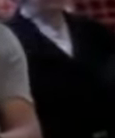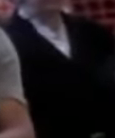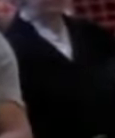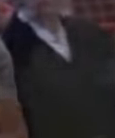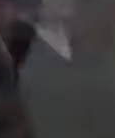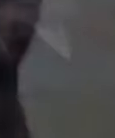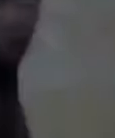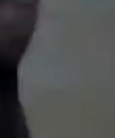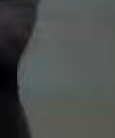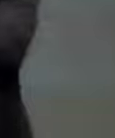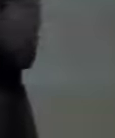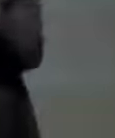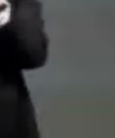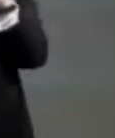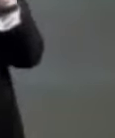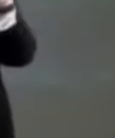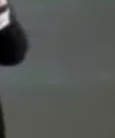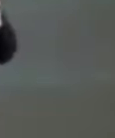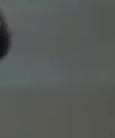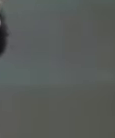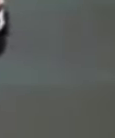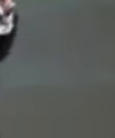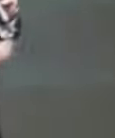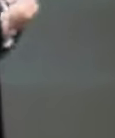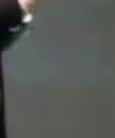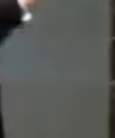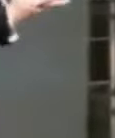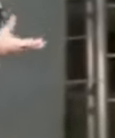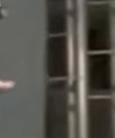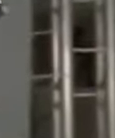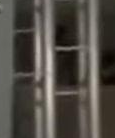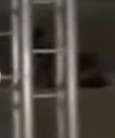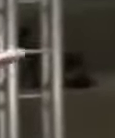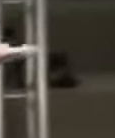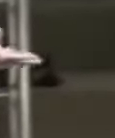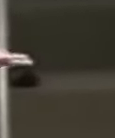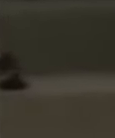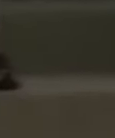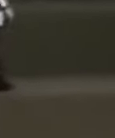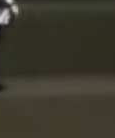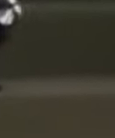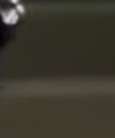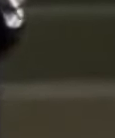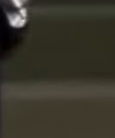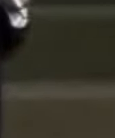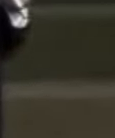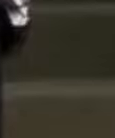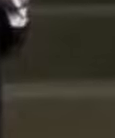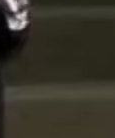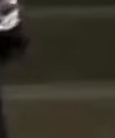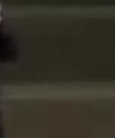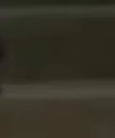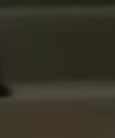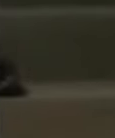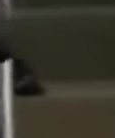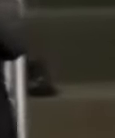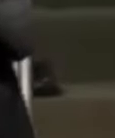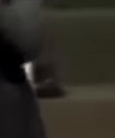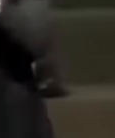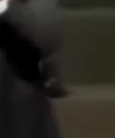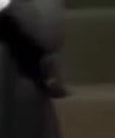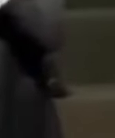você tem algum dom uma habilidade especial você é bom com as mãos vai junto vai ensinar